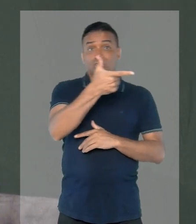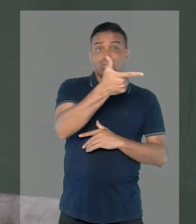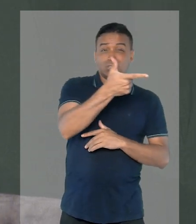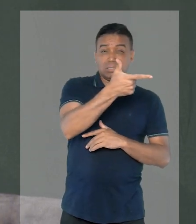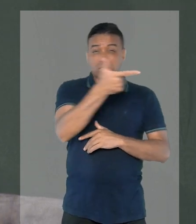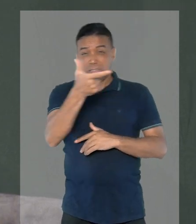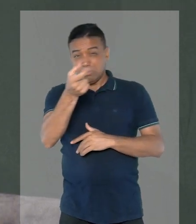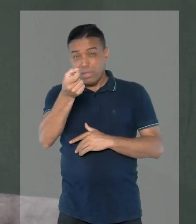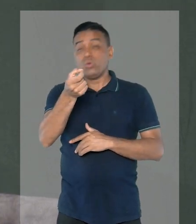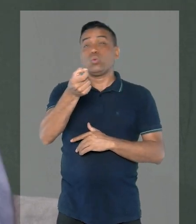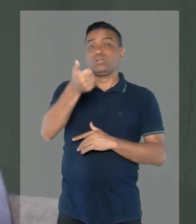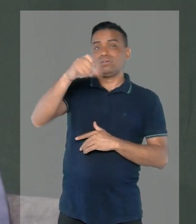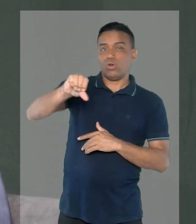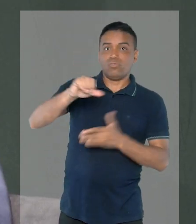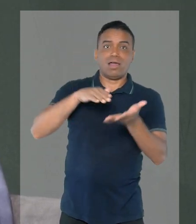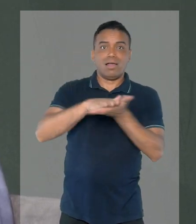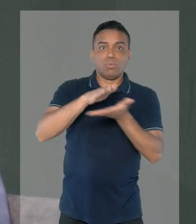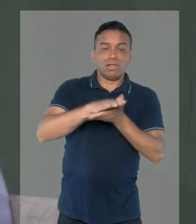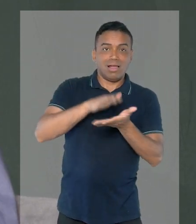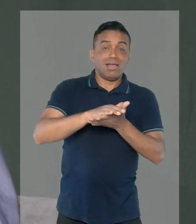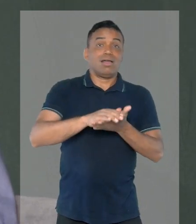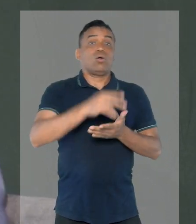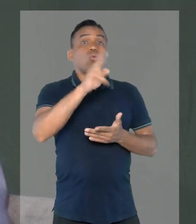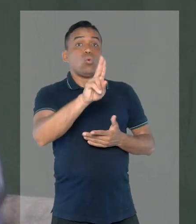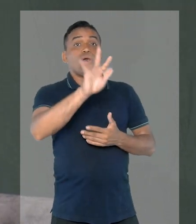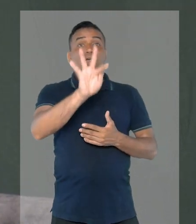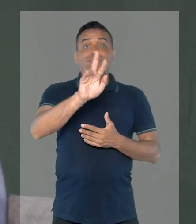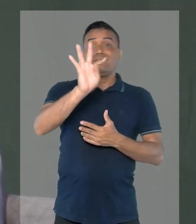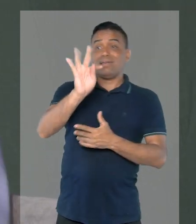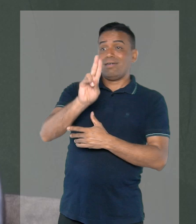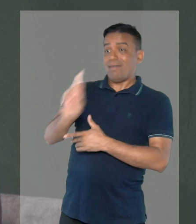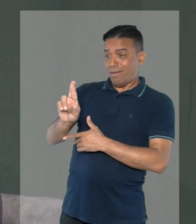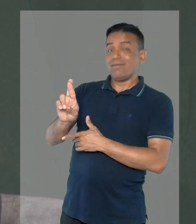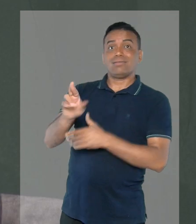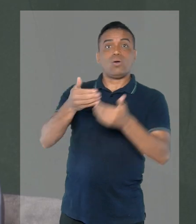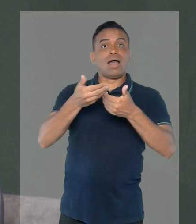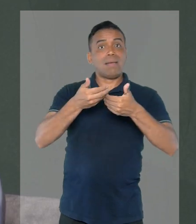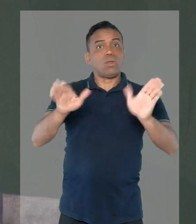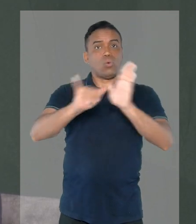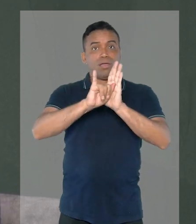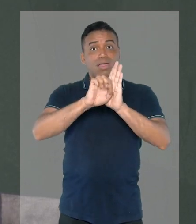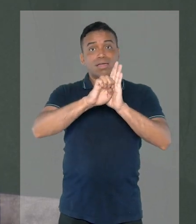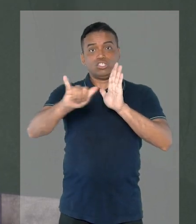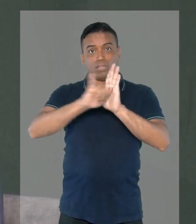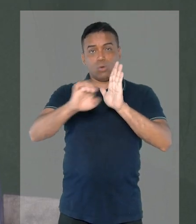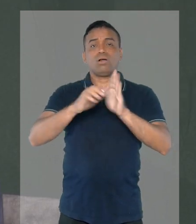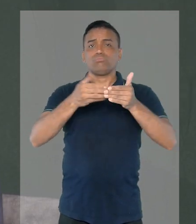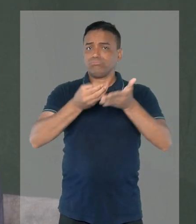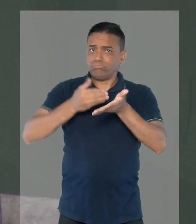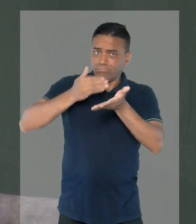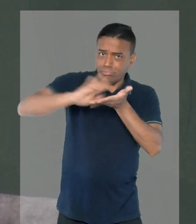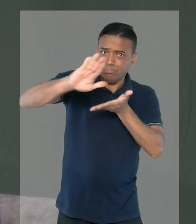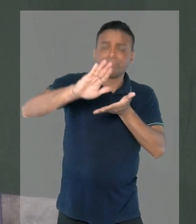para editar na editora lá na UFPR um livro, enfim, abriram um edital. Aí eu mandei, eu acho que tem